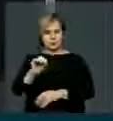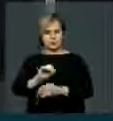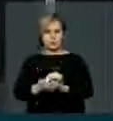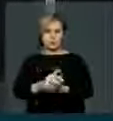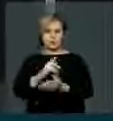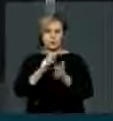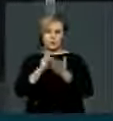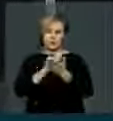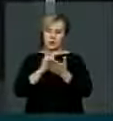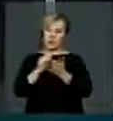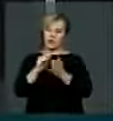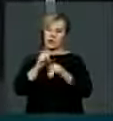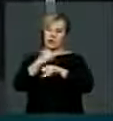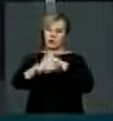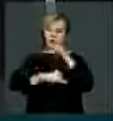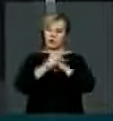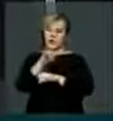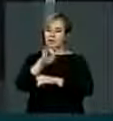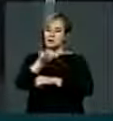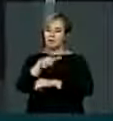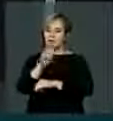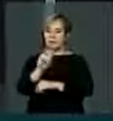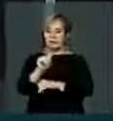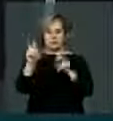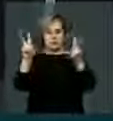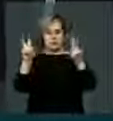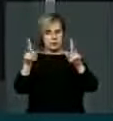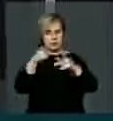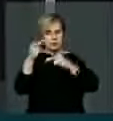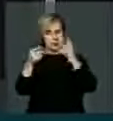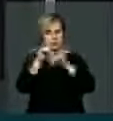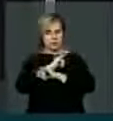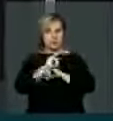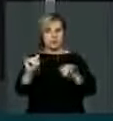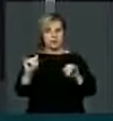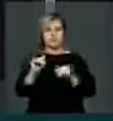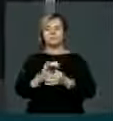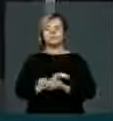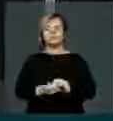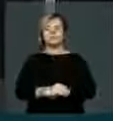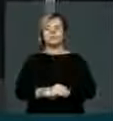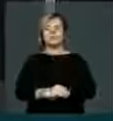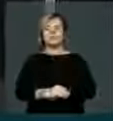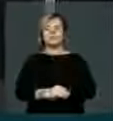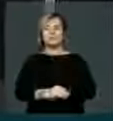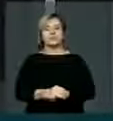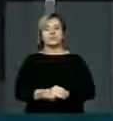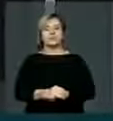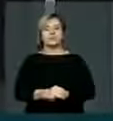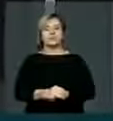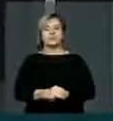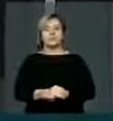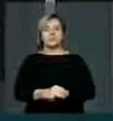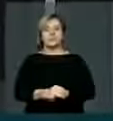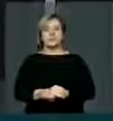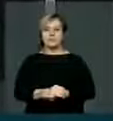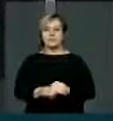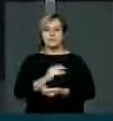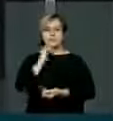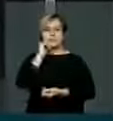a veja online na coluna de Lauro Jardim na coluna radar do Lauro Jardim traz a seguinte